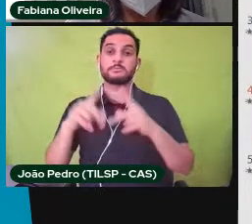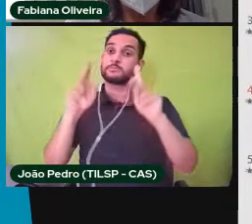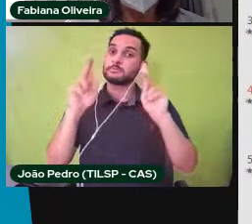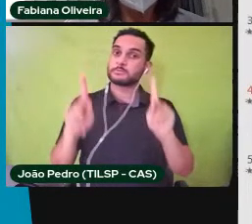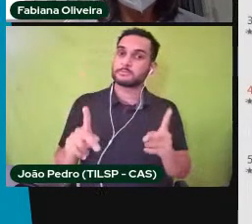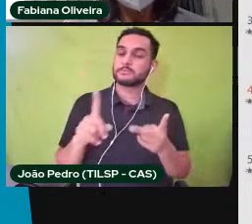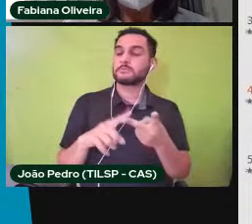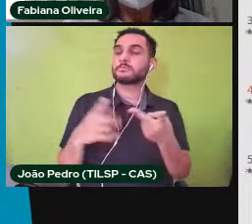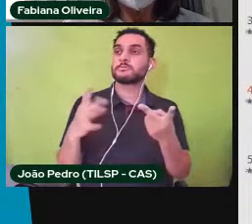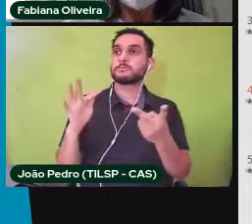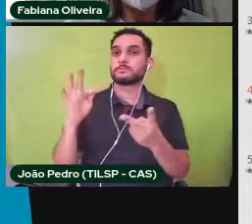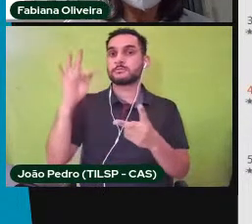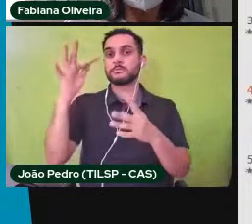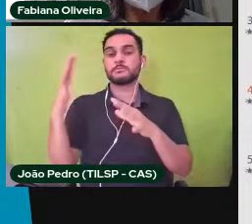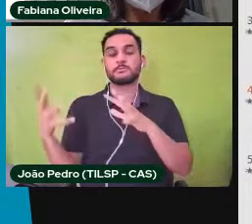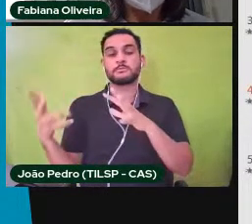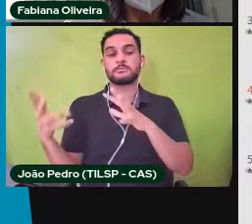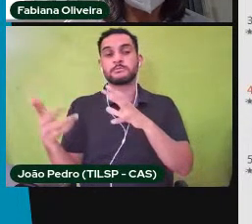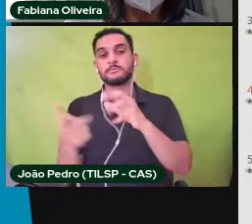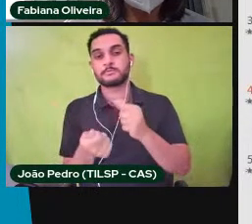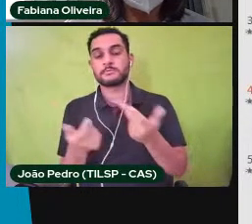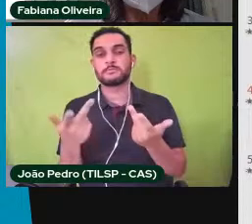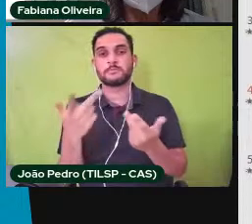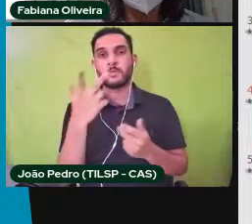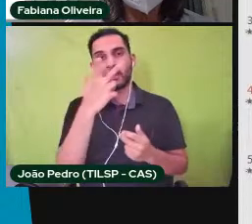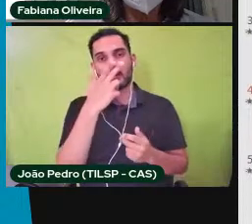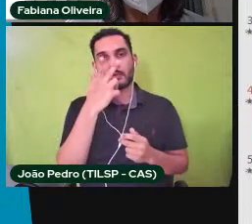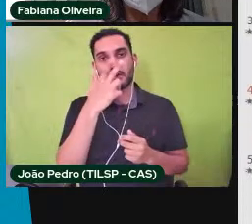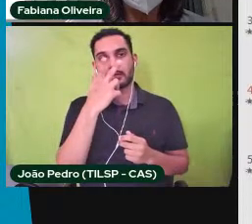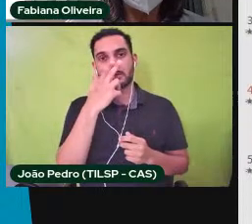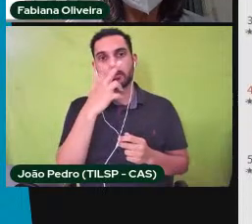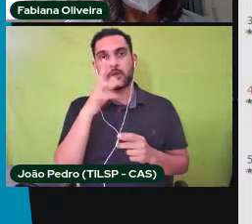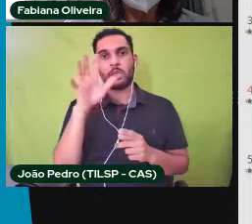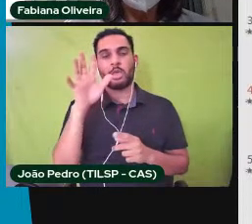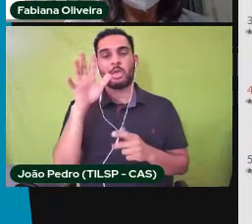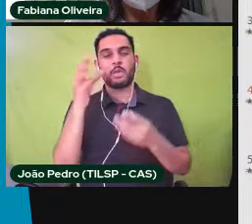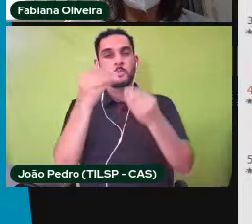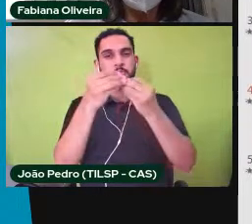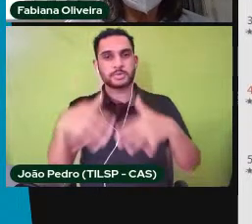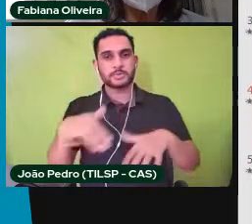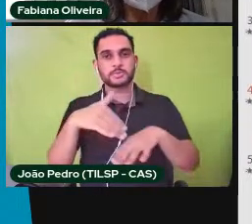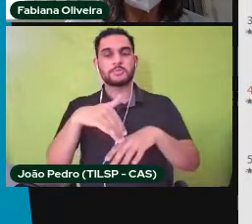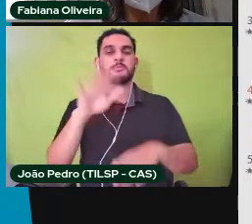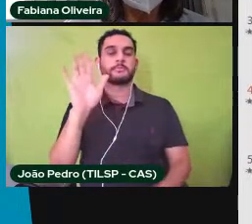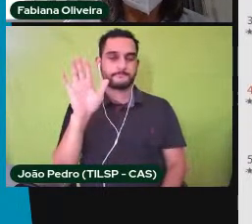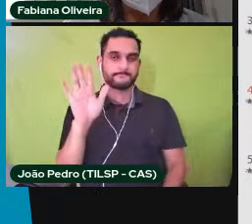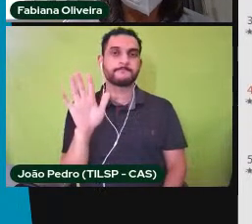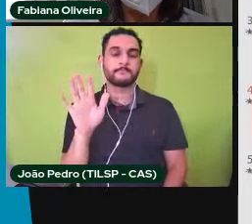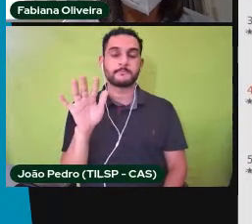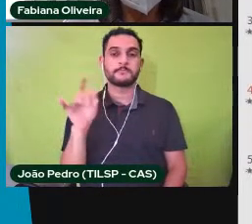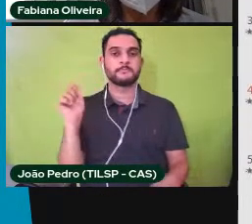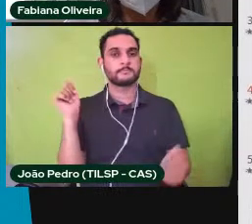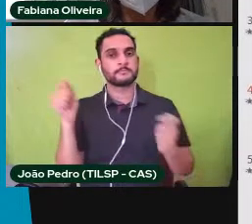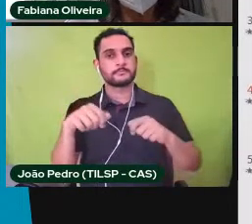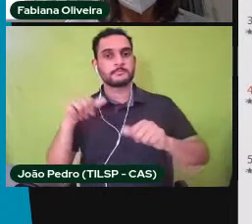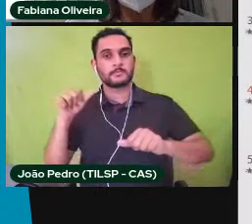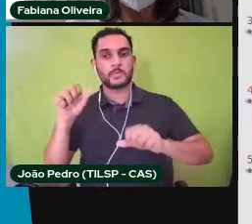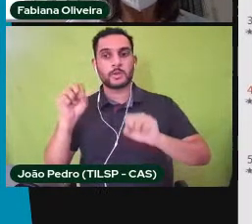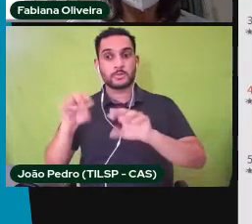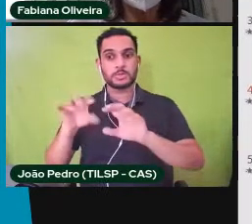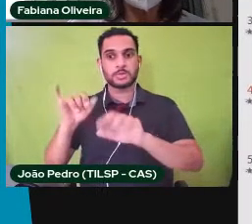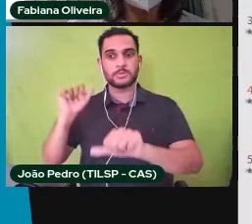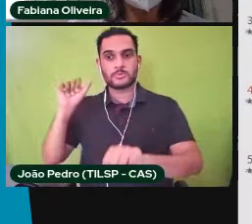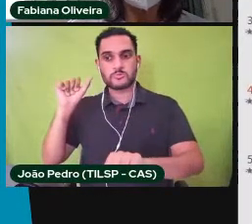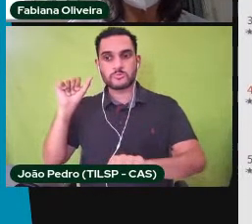do planeta talvez pareçam mais ameaçados do que nunca, o poder transformador da educação